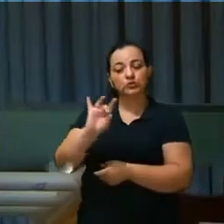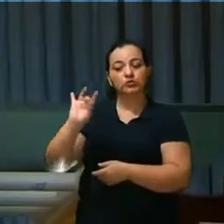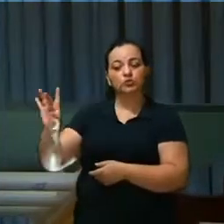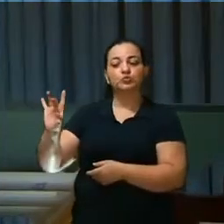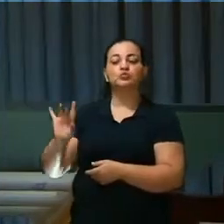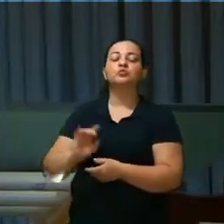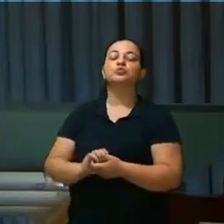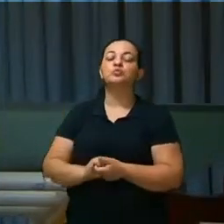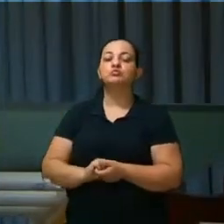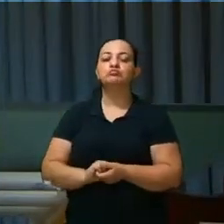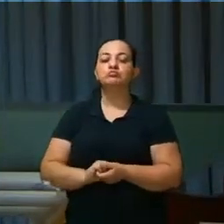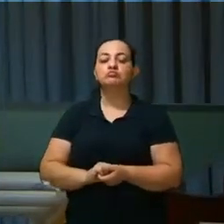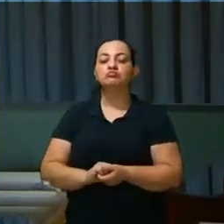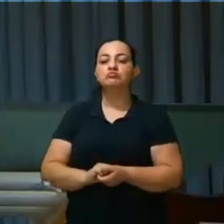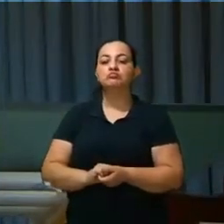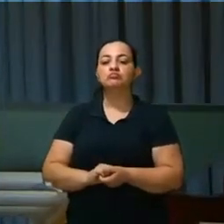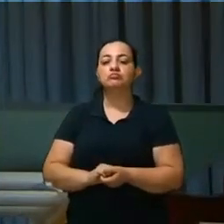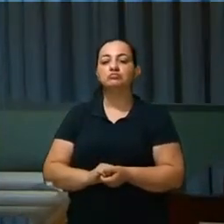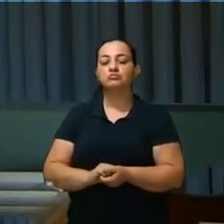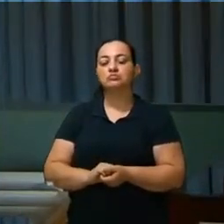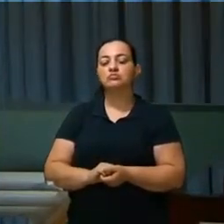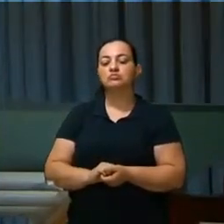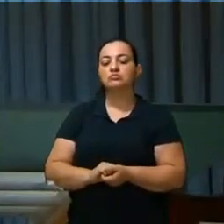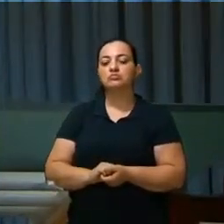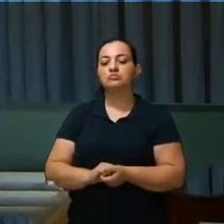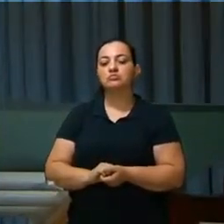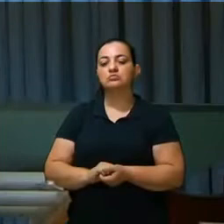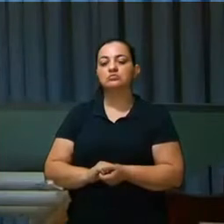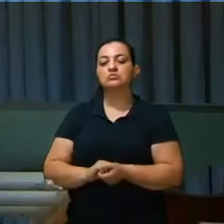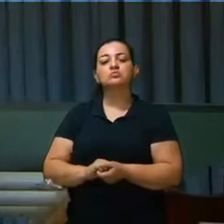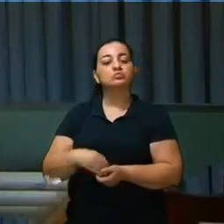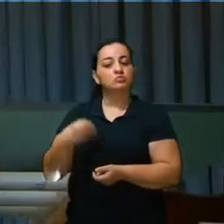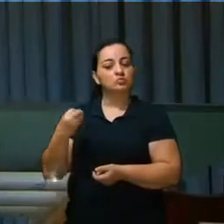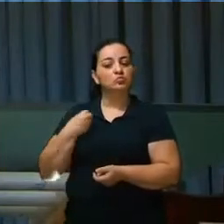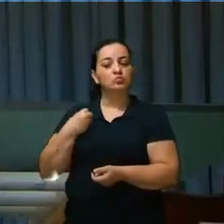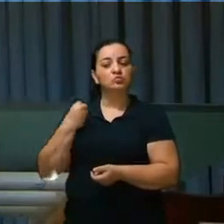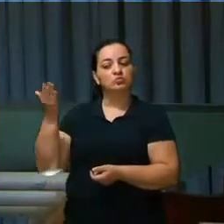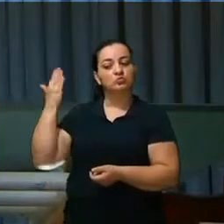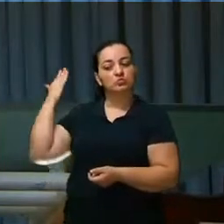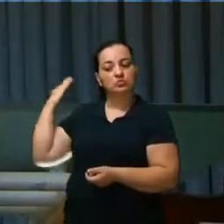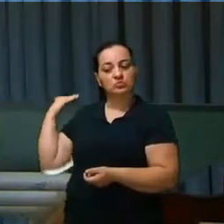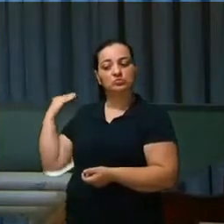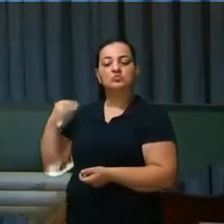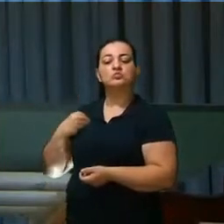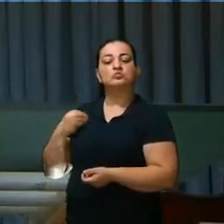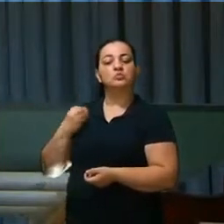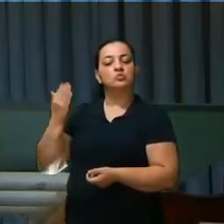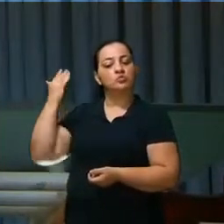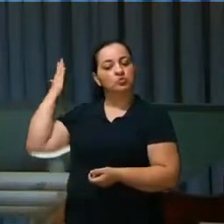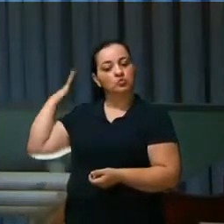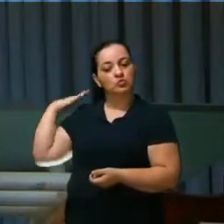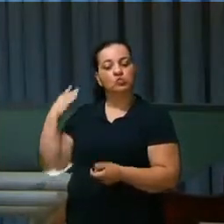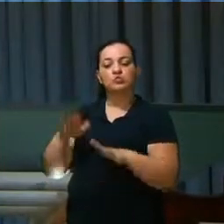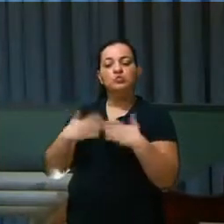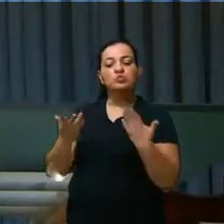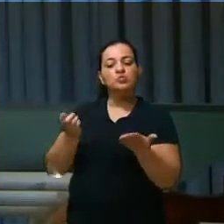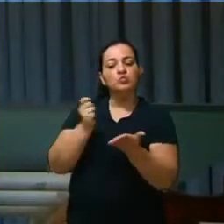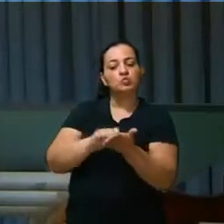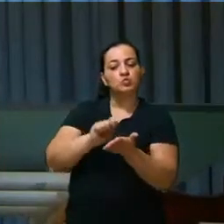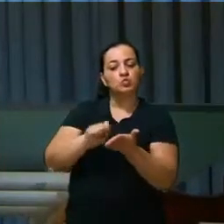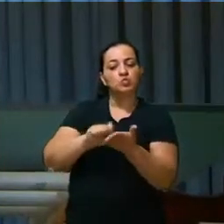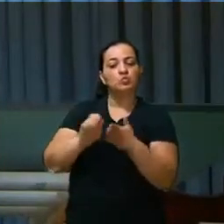dá uma delas é elas existiam no tempo em que a Bíblia foi escrita